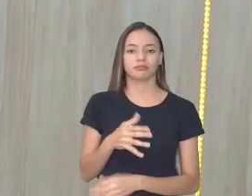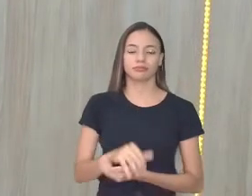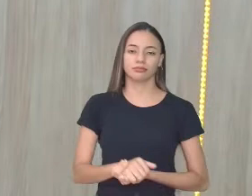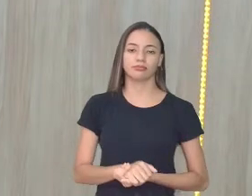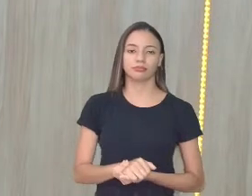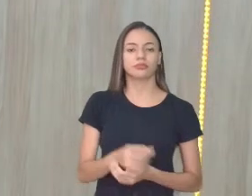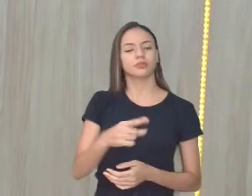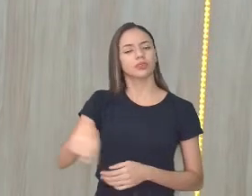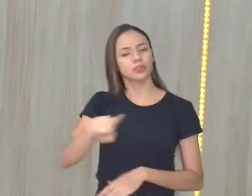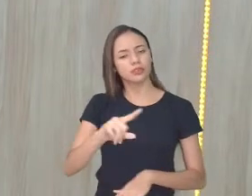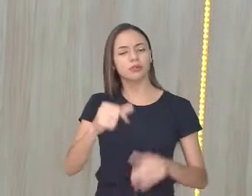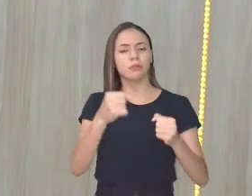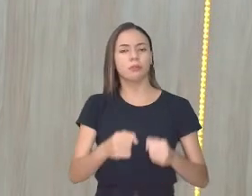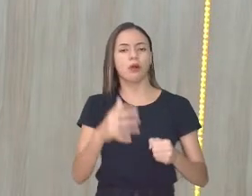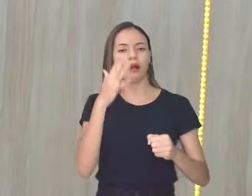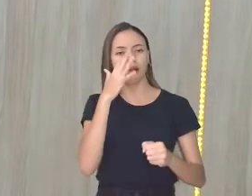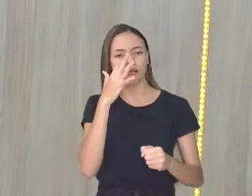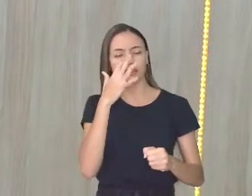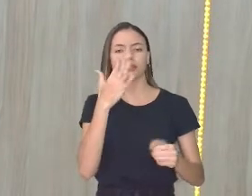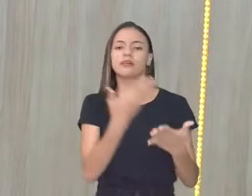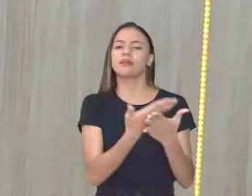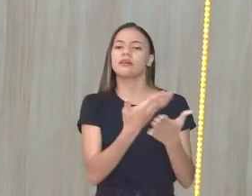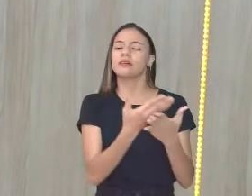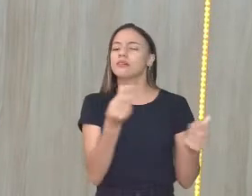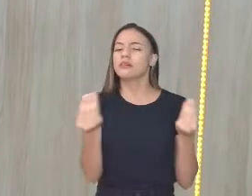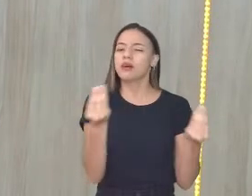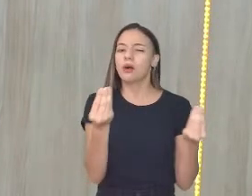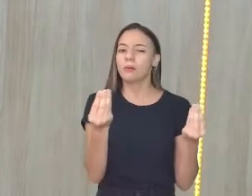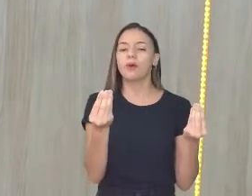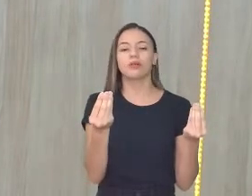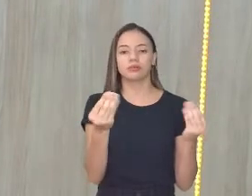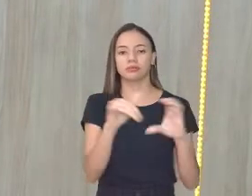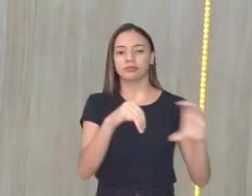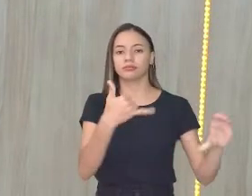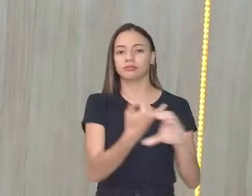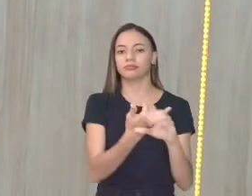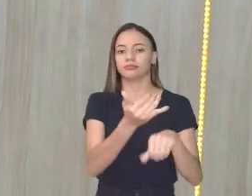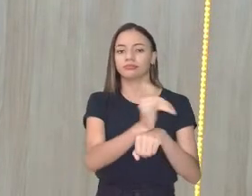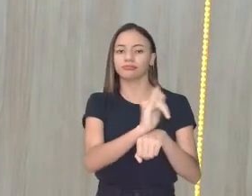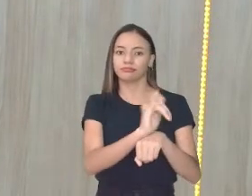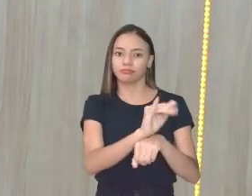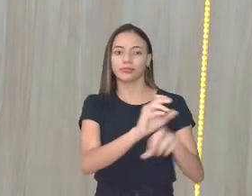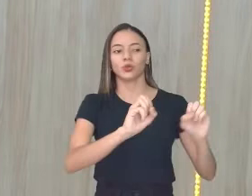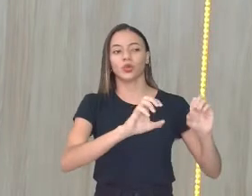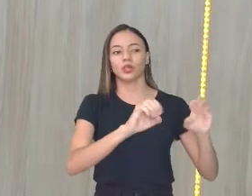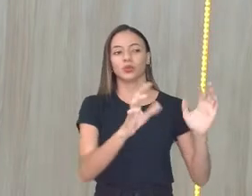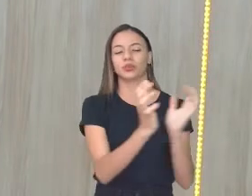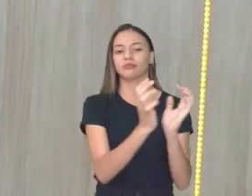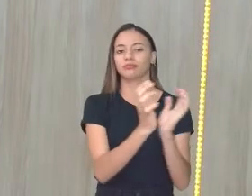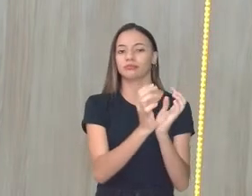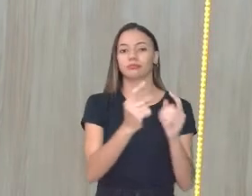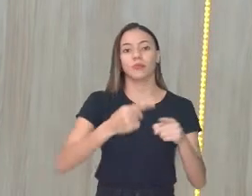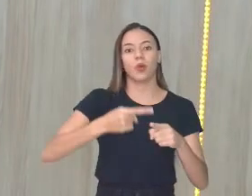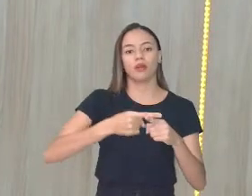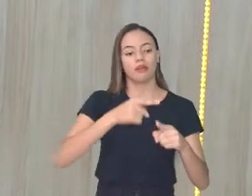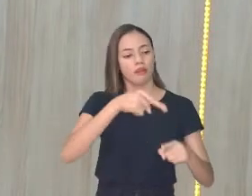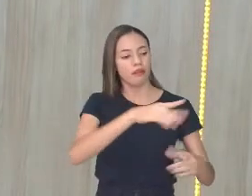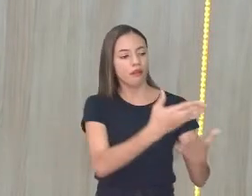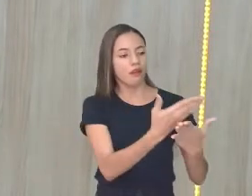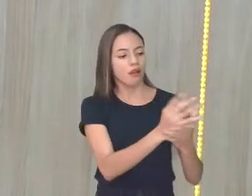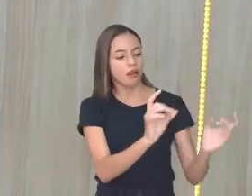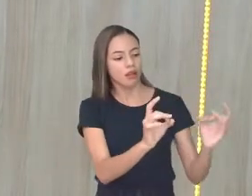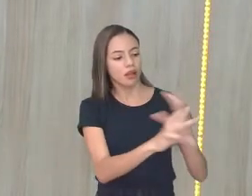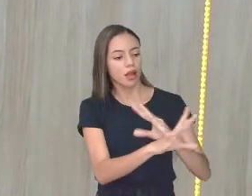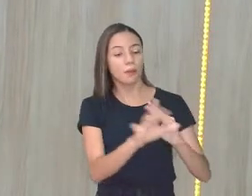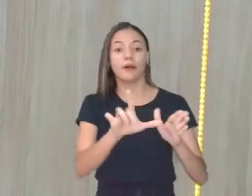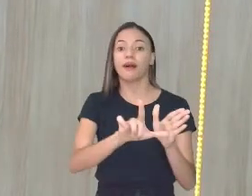podem assistir também as nossas aulas pelo canal do YouTube do Educa Recife, porque terminando a aula aqui, antes